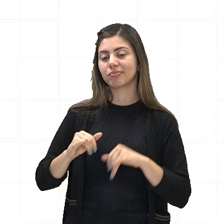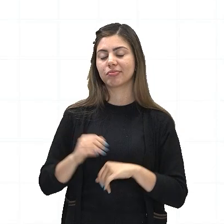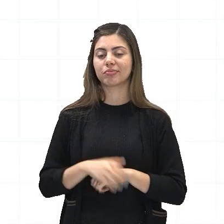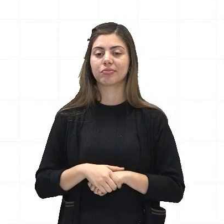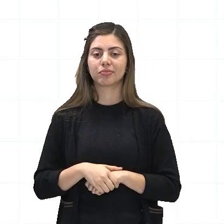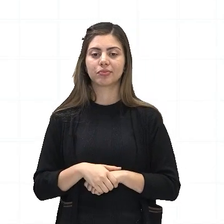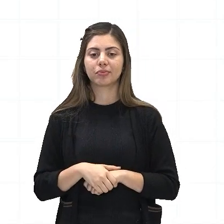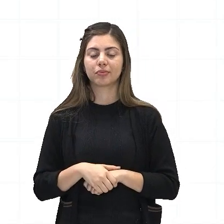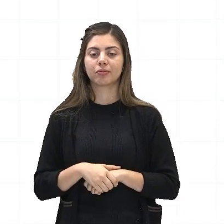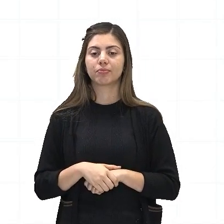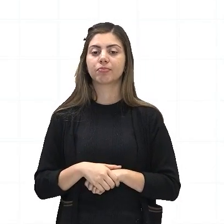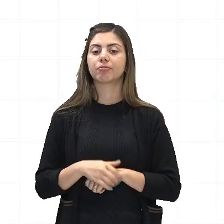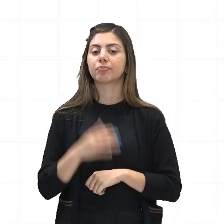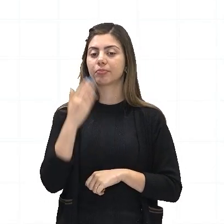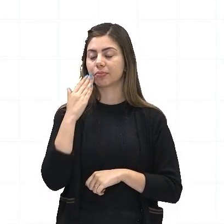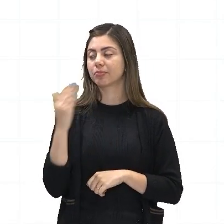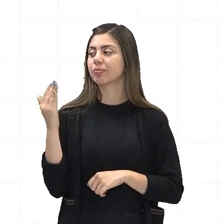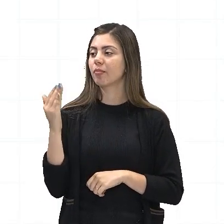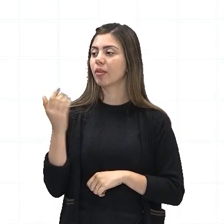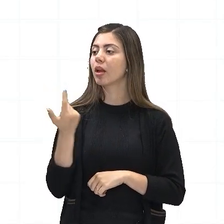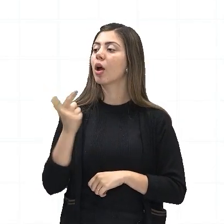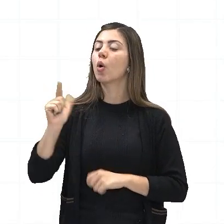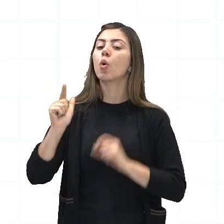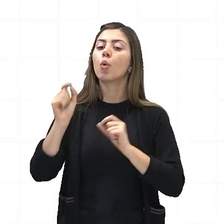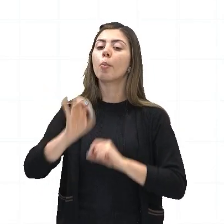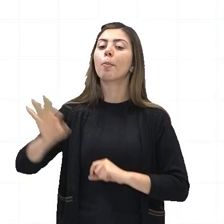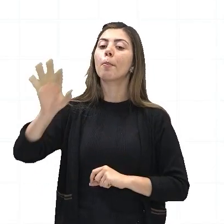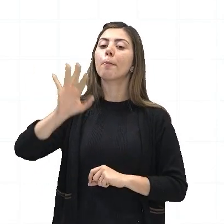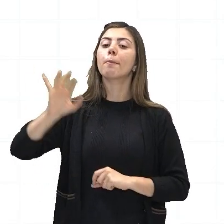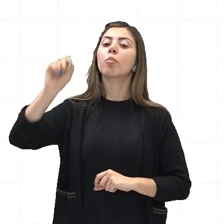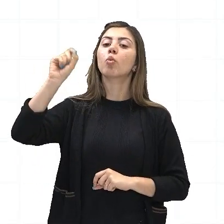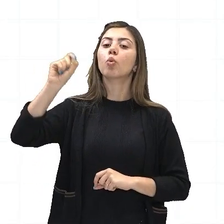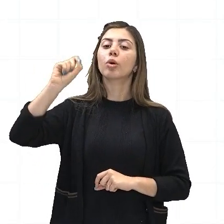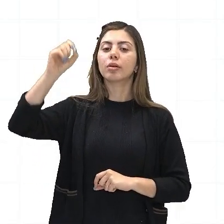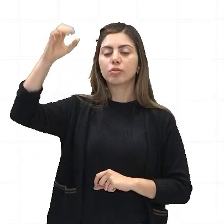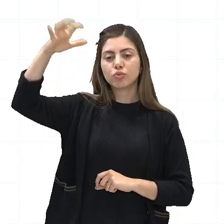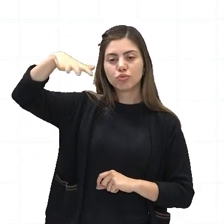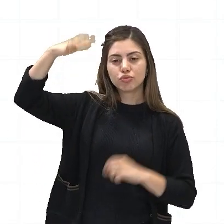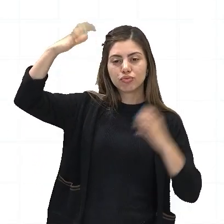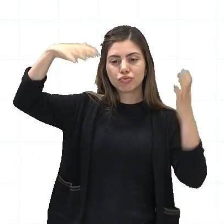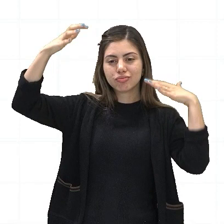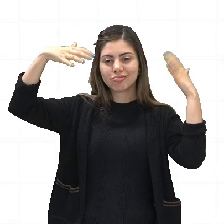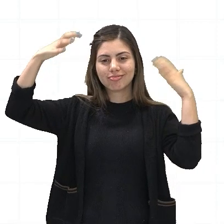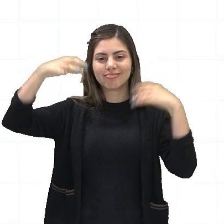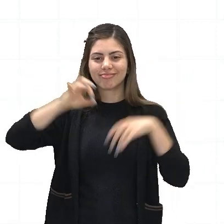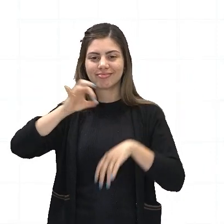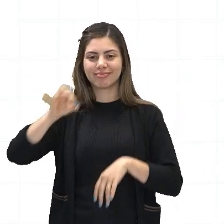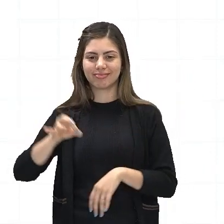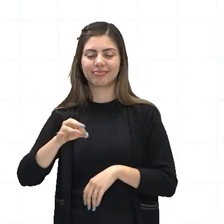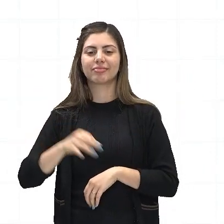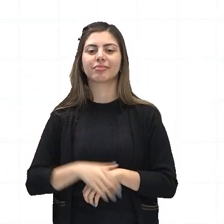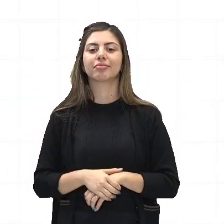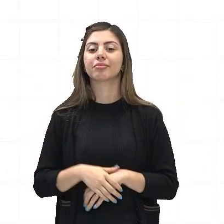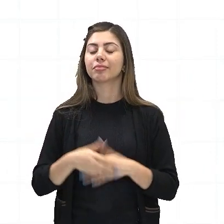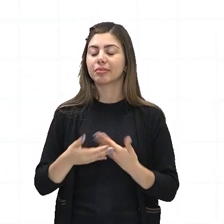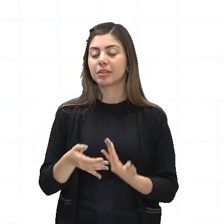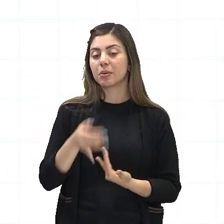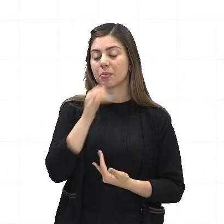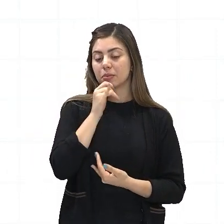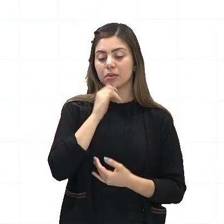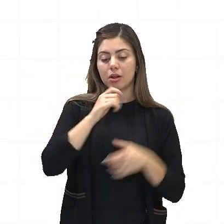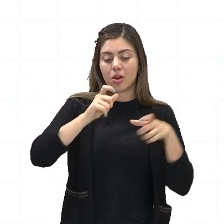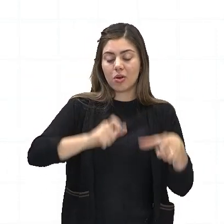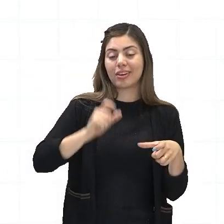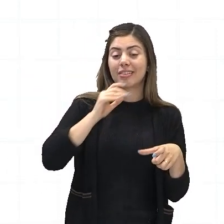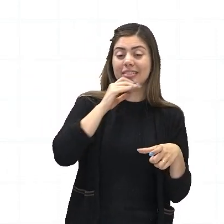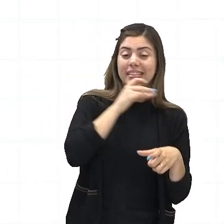também. E na outra imagem a gente observa ali em cima um chuveiro elétrico, que nem é muito realidade de quem vive ali em locais que são